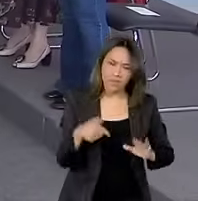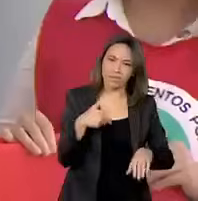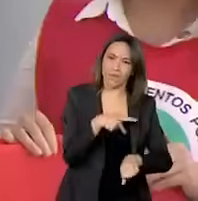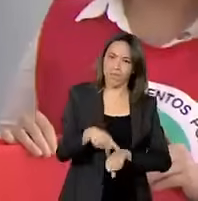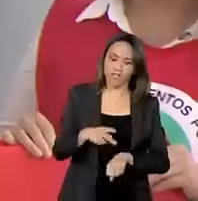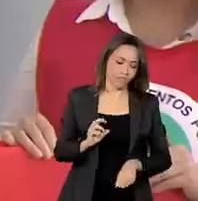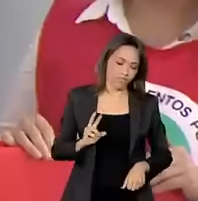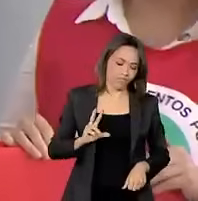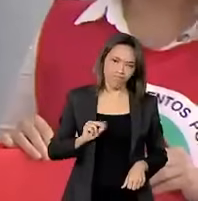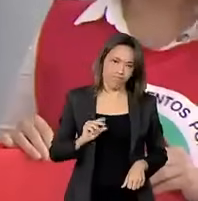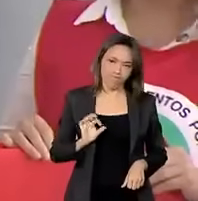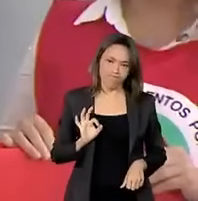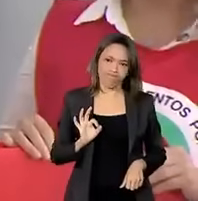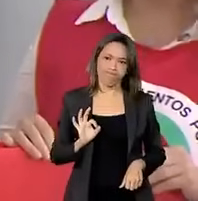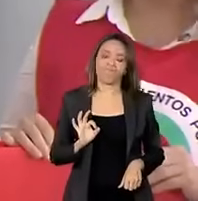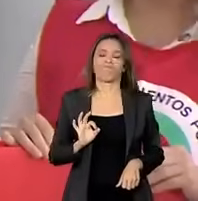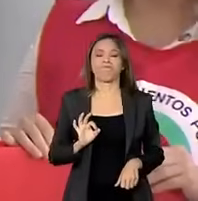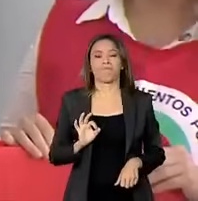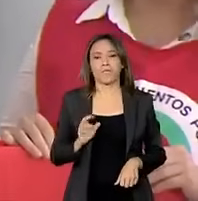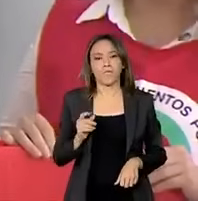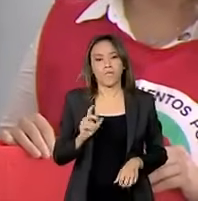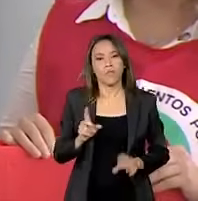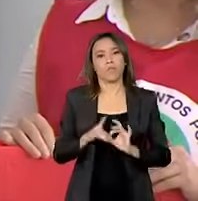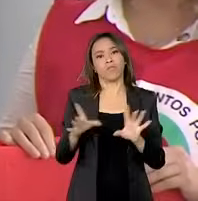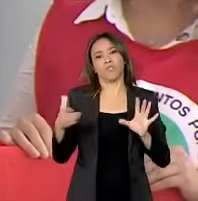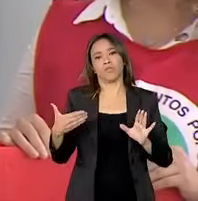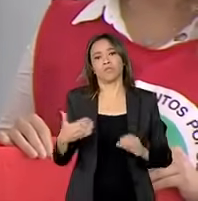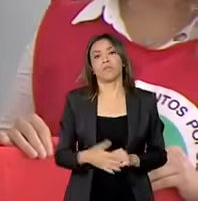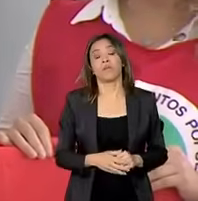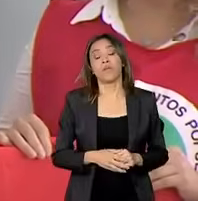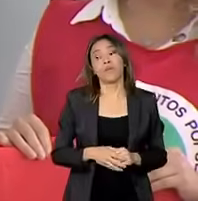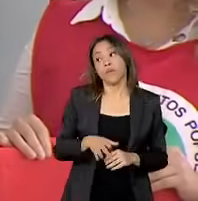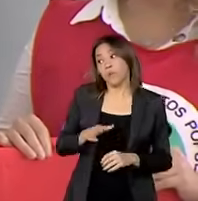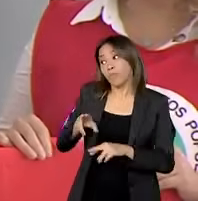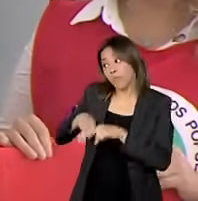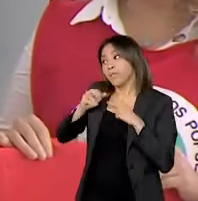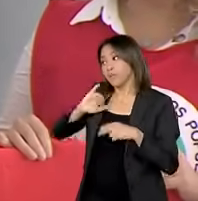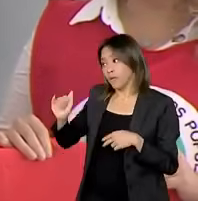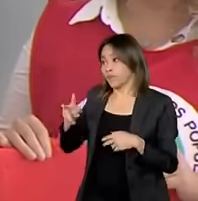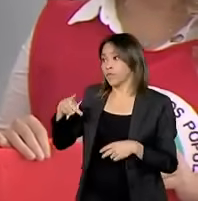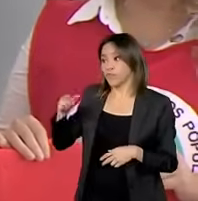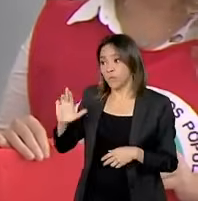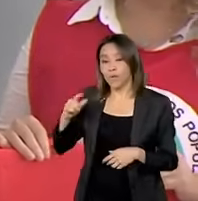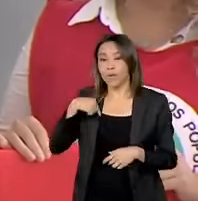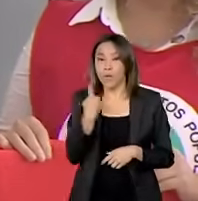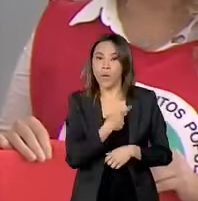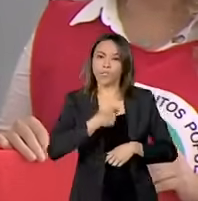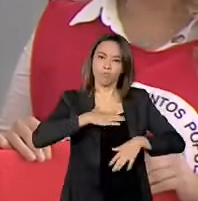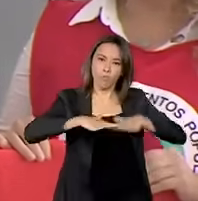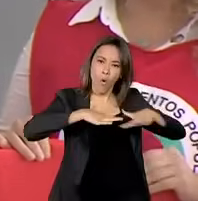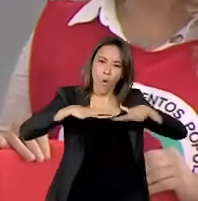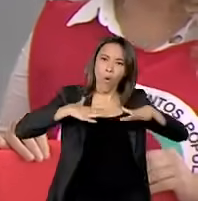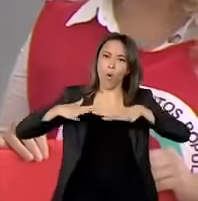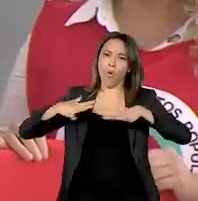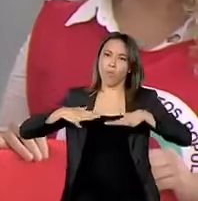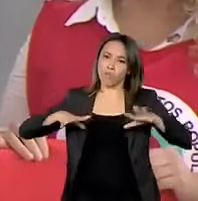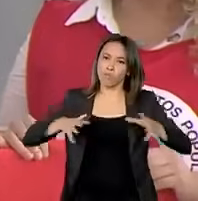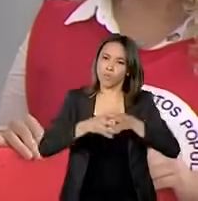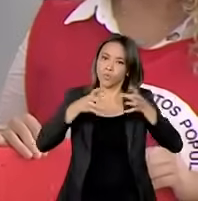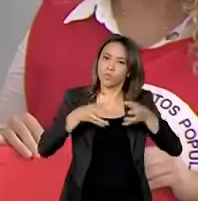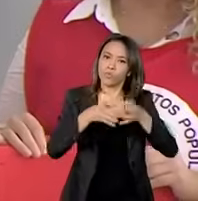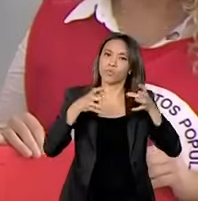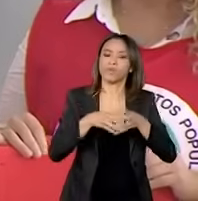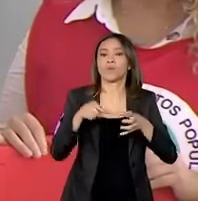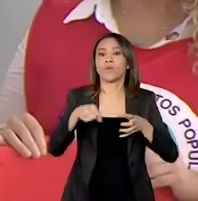país. Nesse sentido, senhor presidente, nós, os movimentos populares, vemos no Minha Casa, Minha Vida, Entidades,